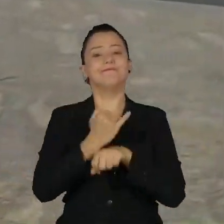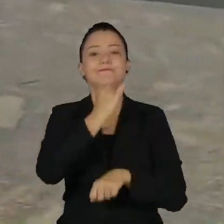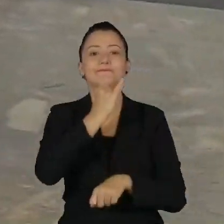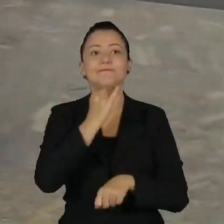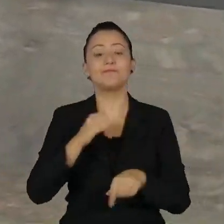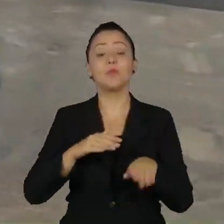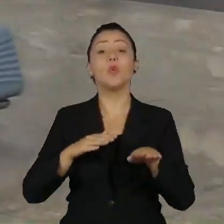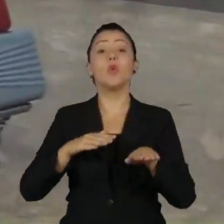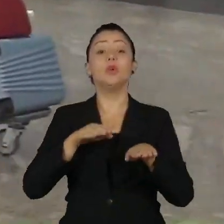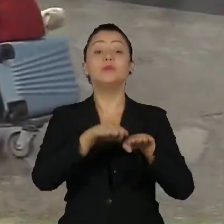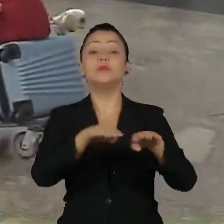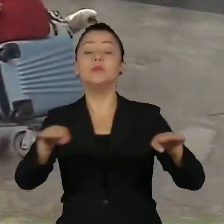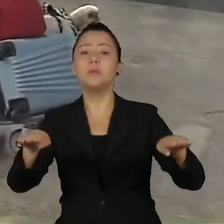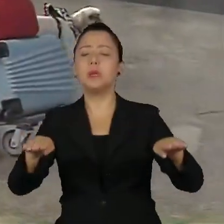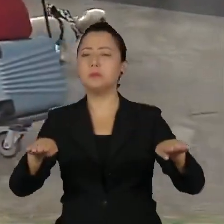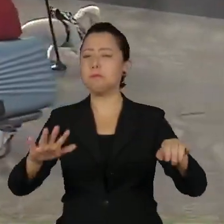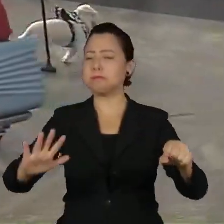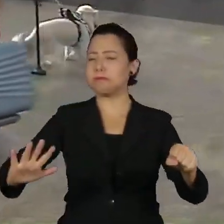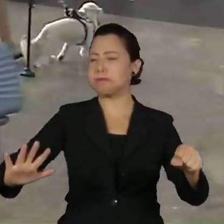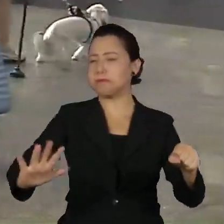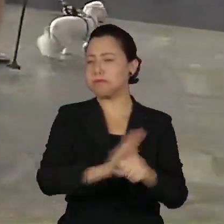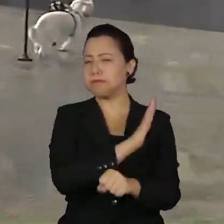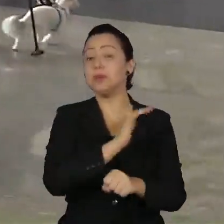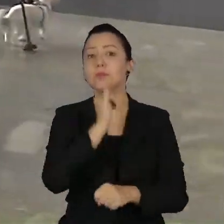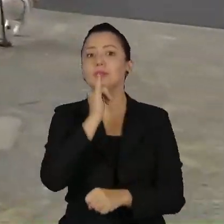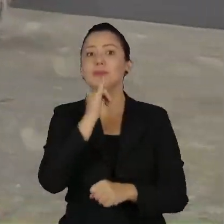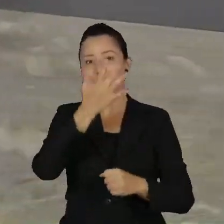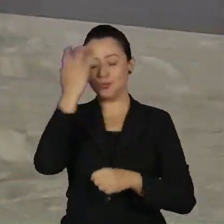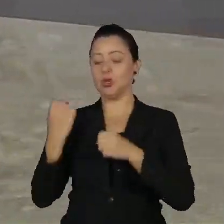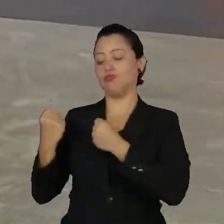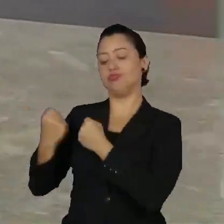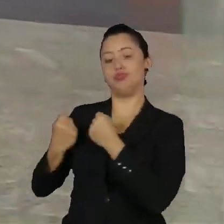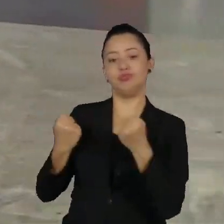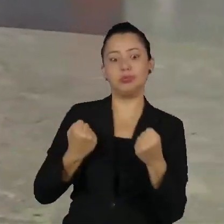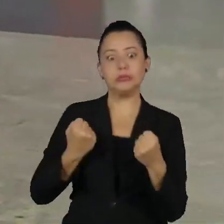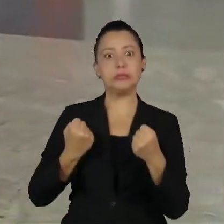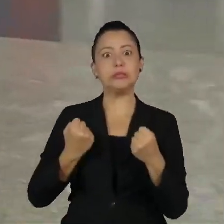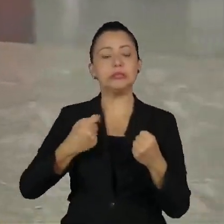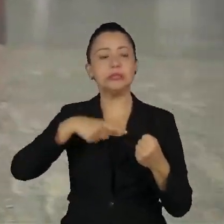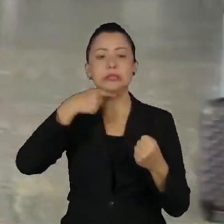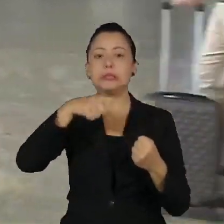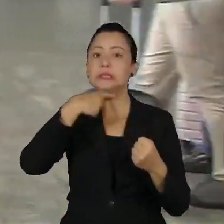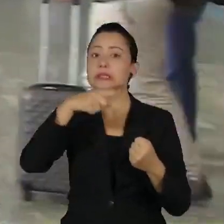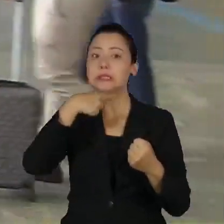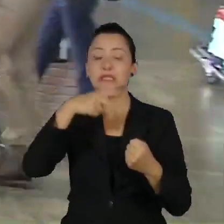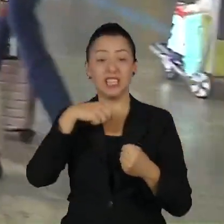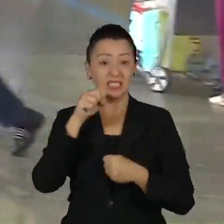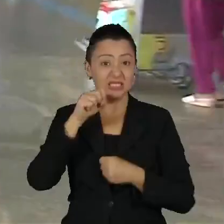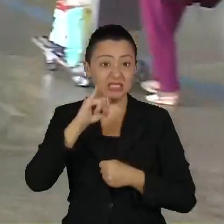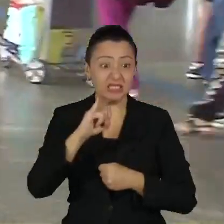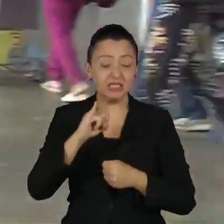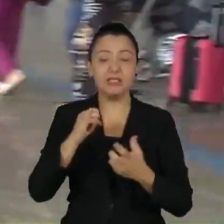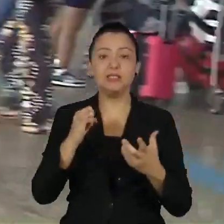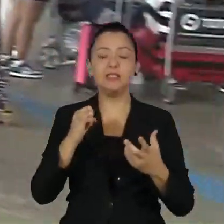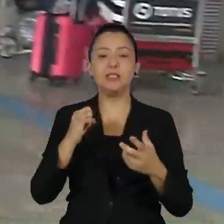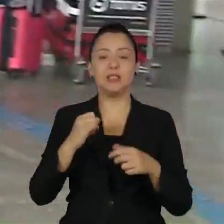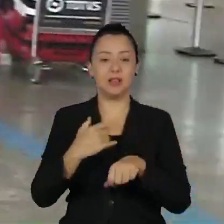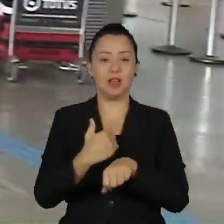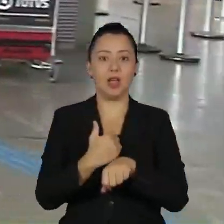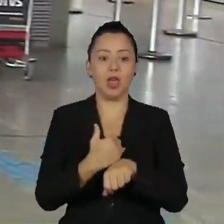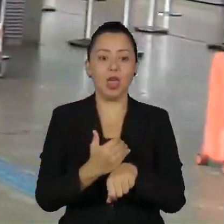estacionamento está lotado. Então, para quem deixou para parar o carro por aqui, se não tiver com antecedência, vai ficar com o